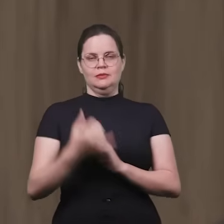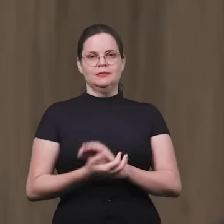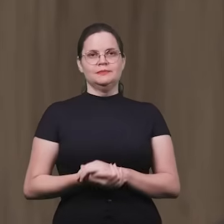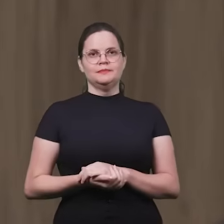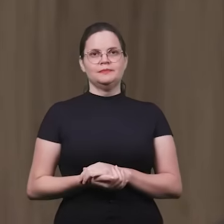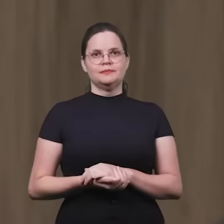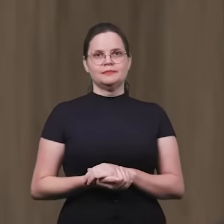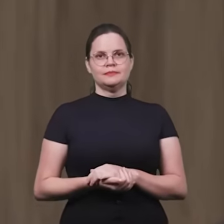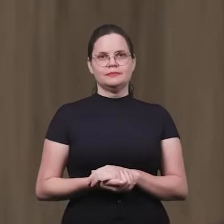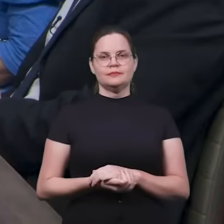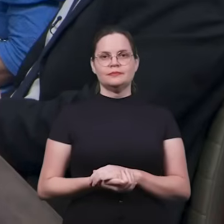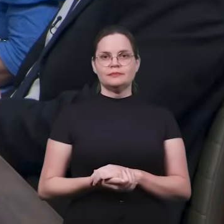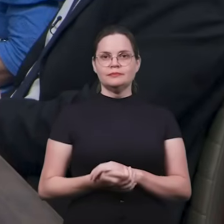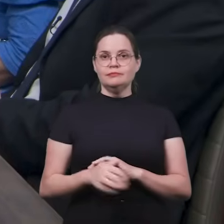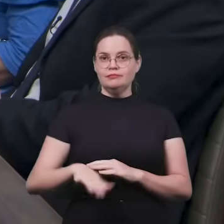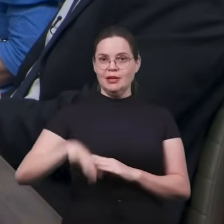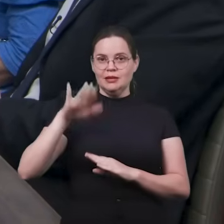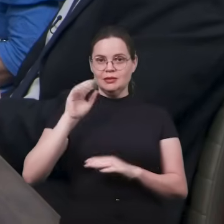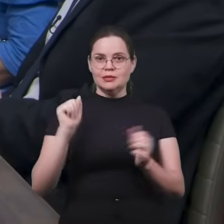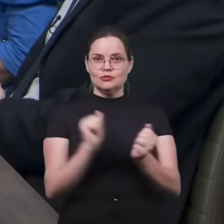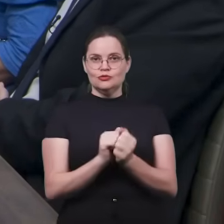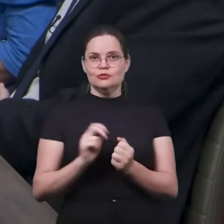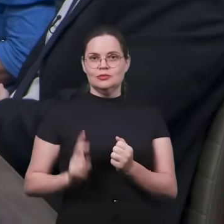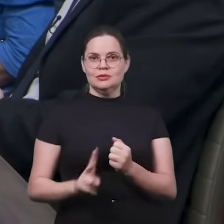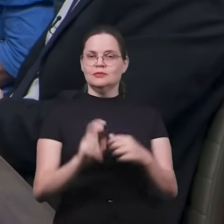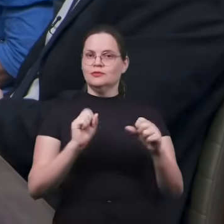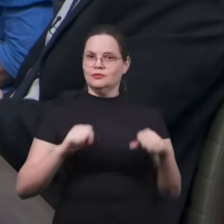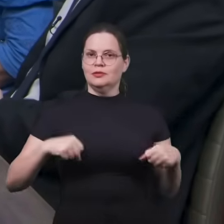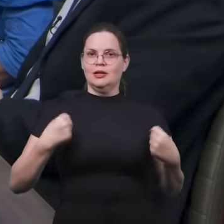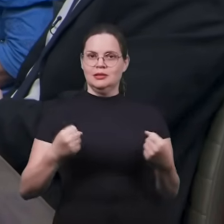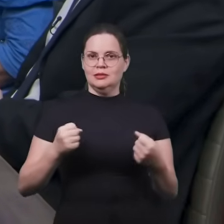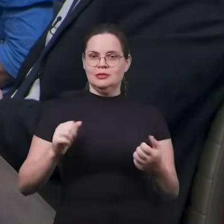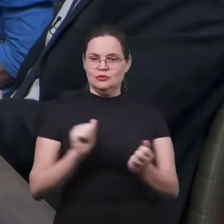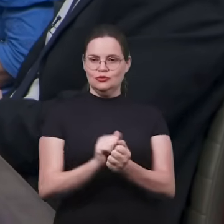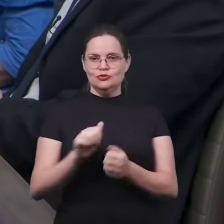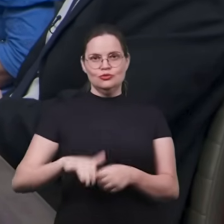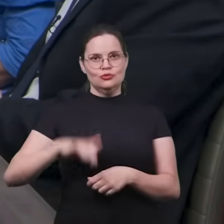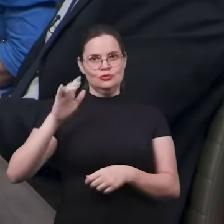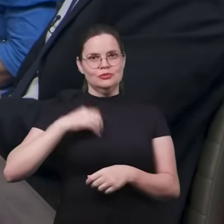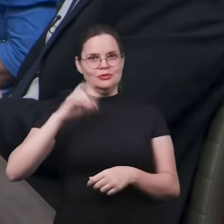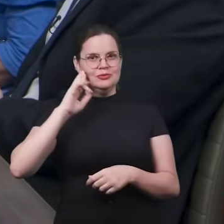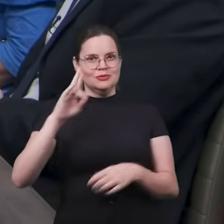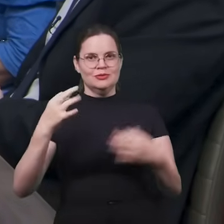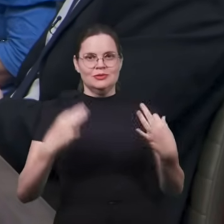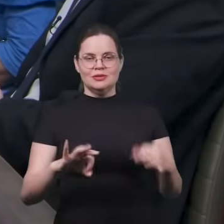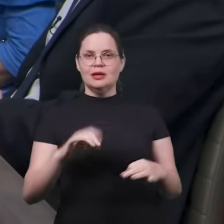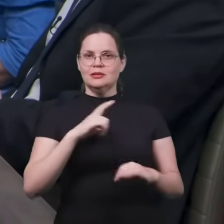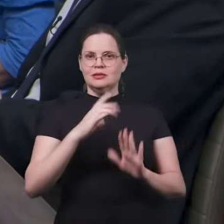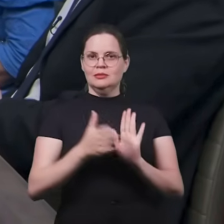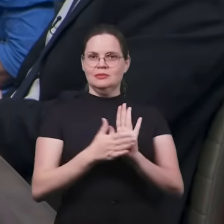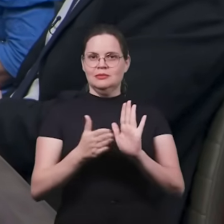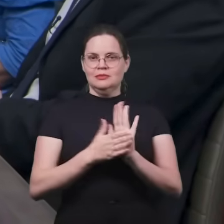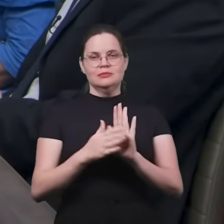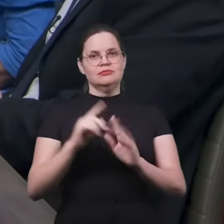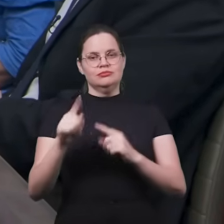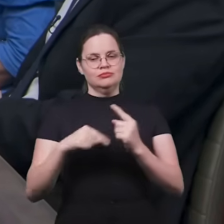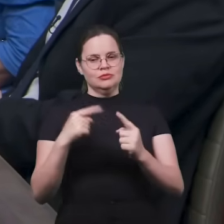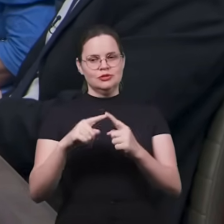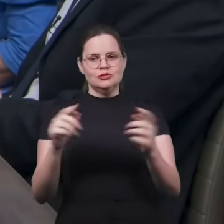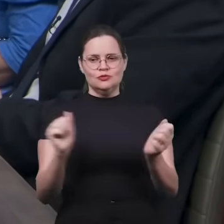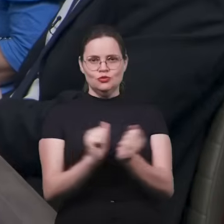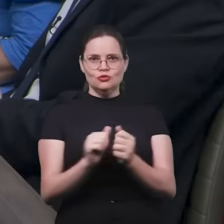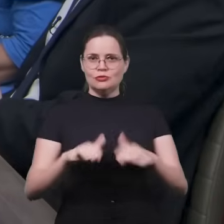fundamental. Crescendo juntos, se Exatamente. tornando fortes juntos no Senhor, com propósito